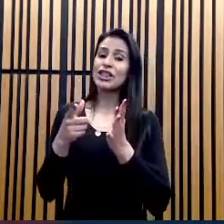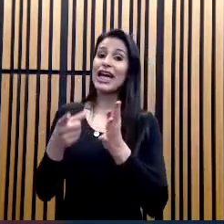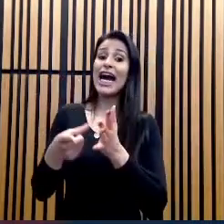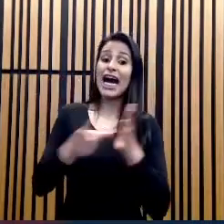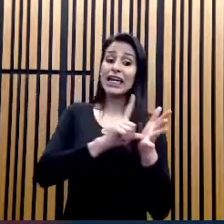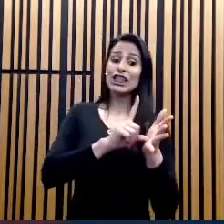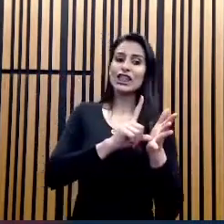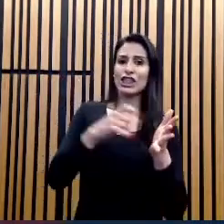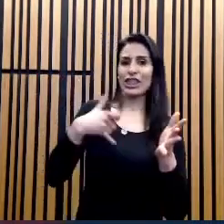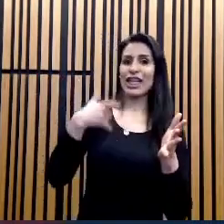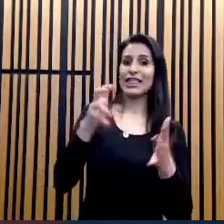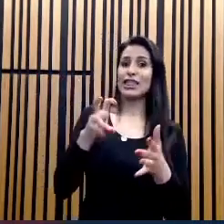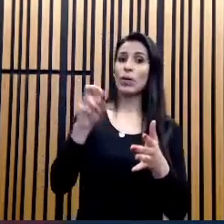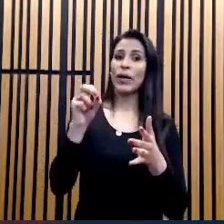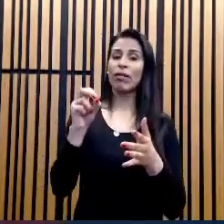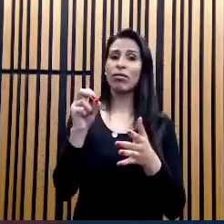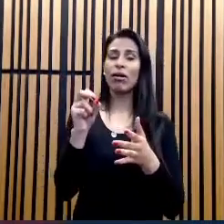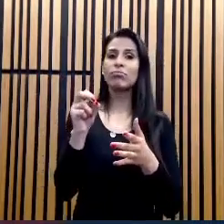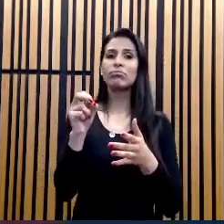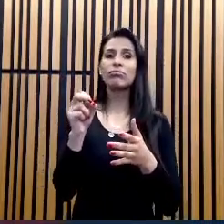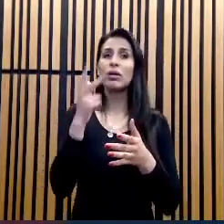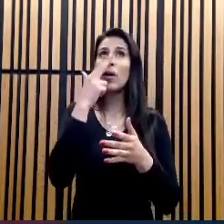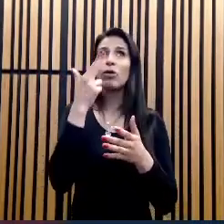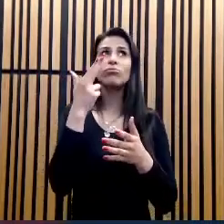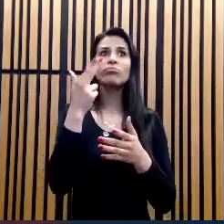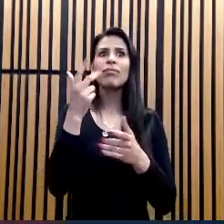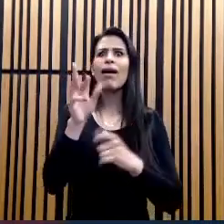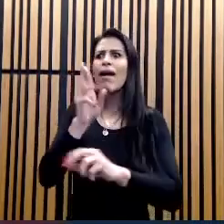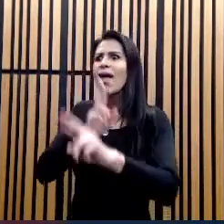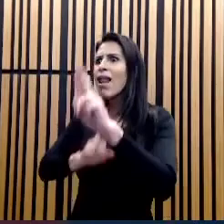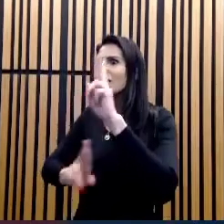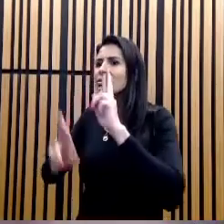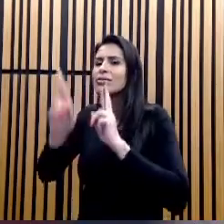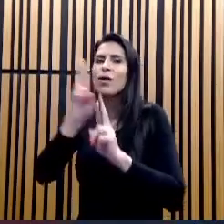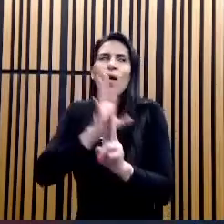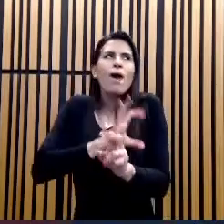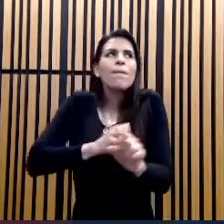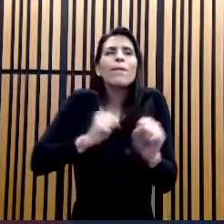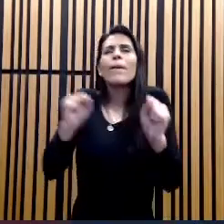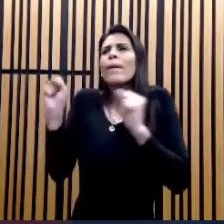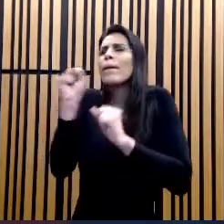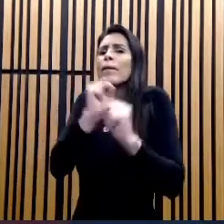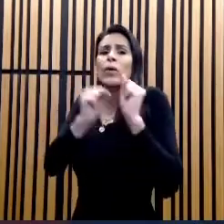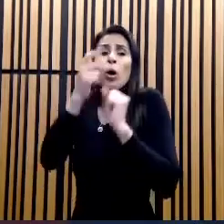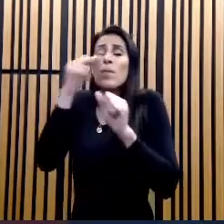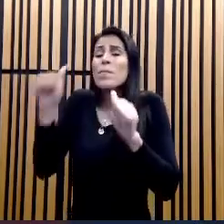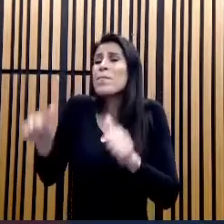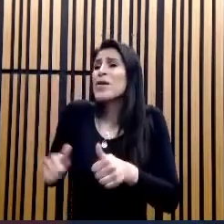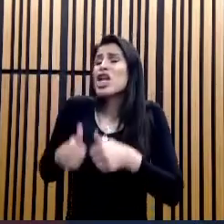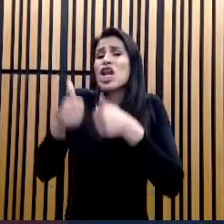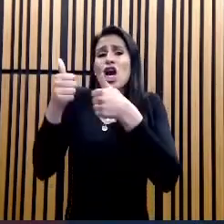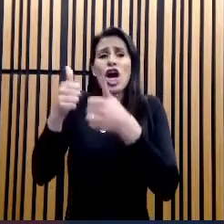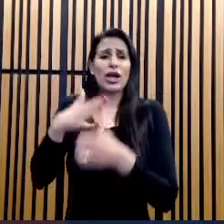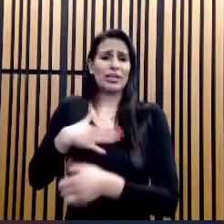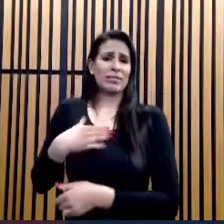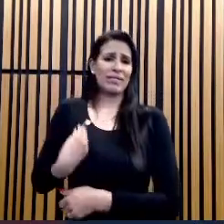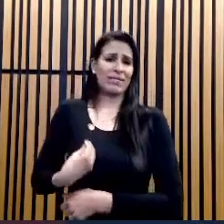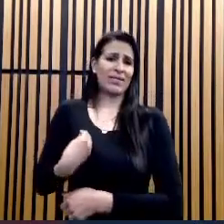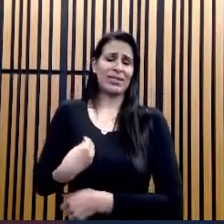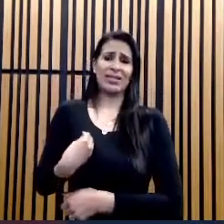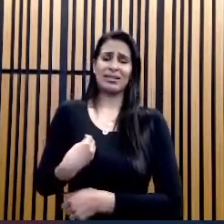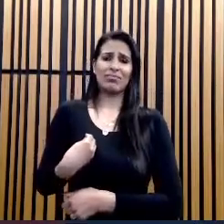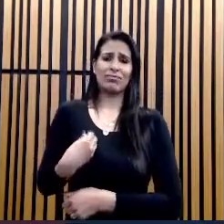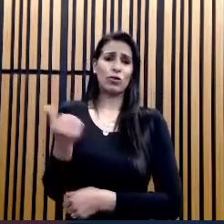50 anos. E foi um dos... E olha, está sendo um dos melhores amores da minha vida. Porque é um amor tranquilo, é um amor